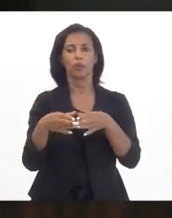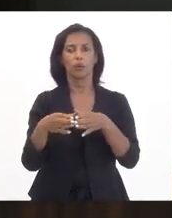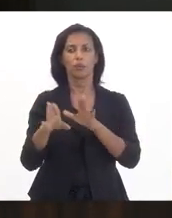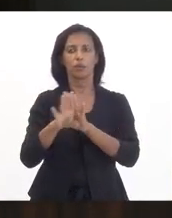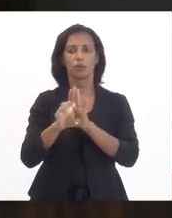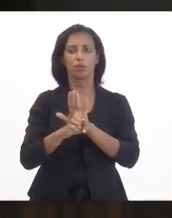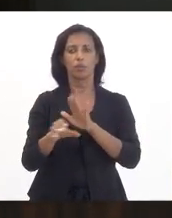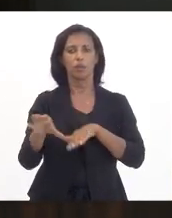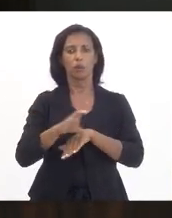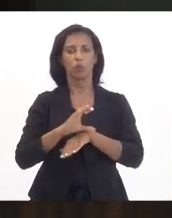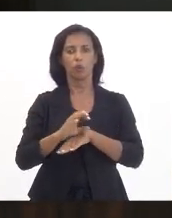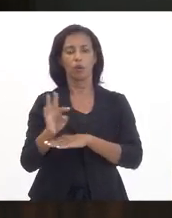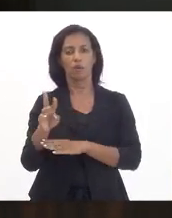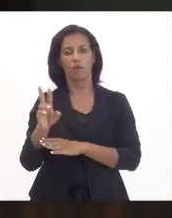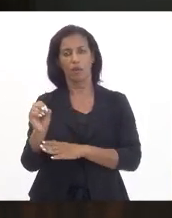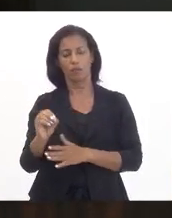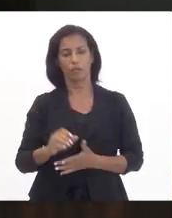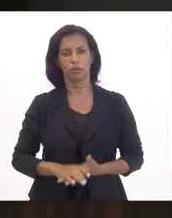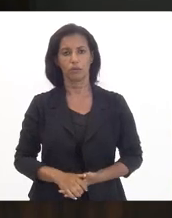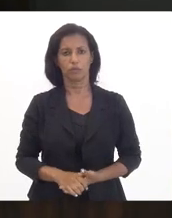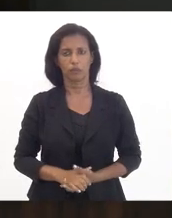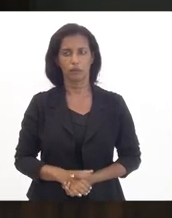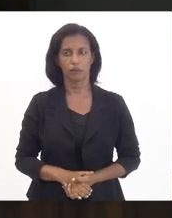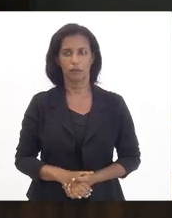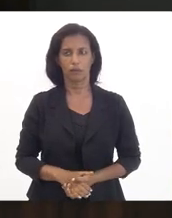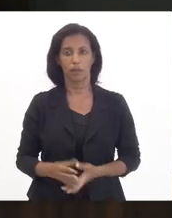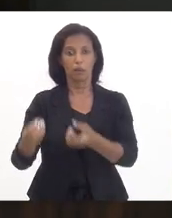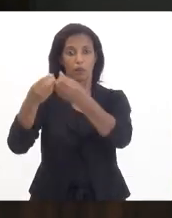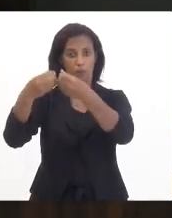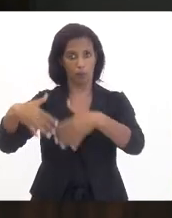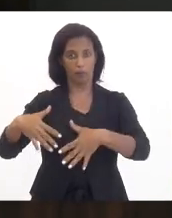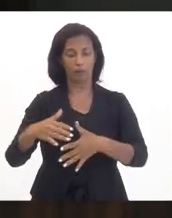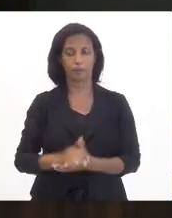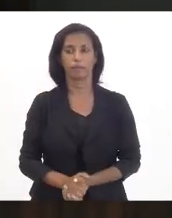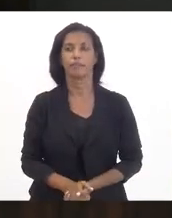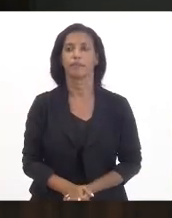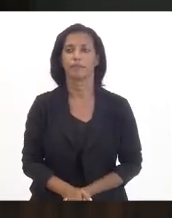emendas constitucionais e vetos. Pela derrubada.